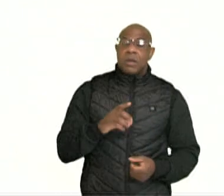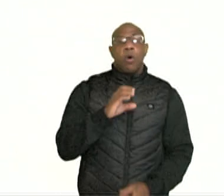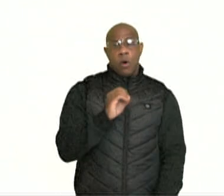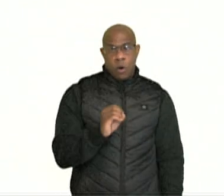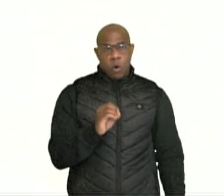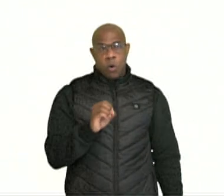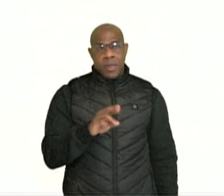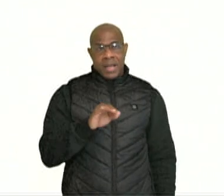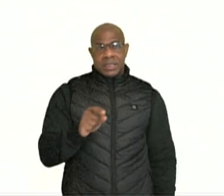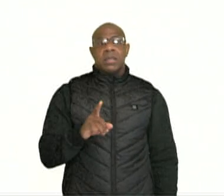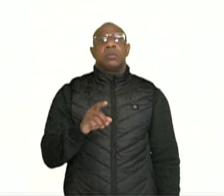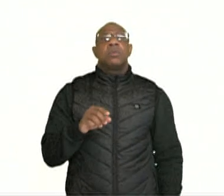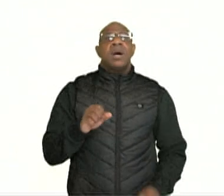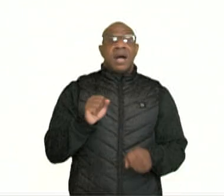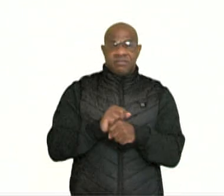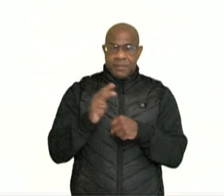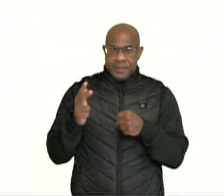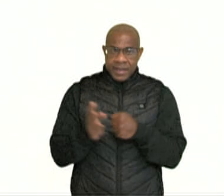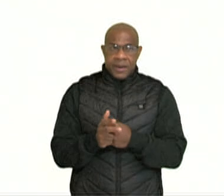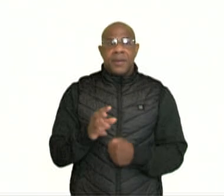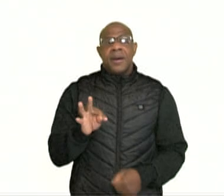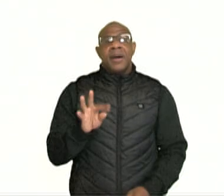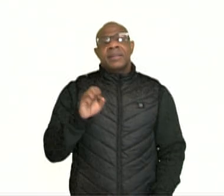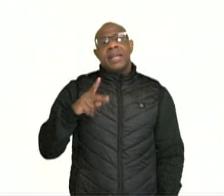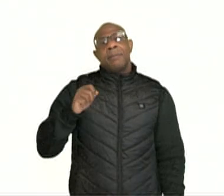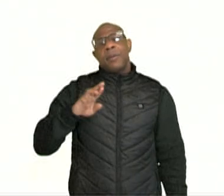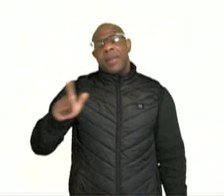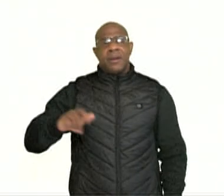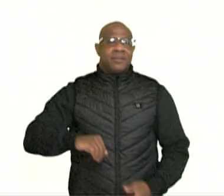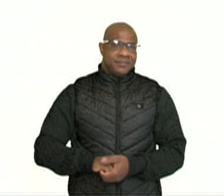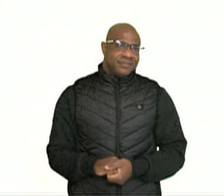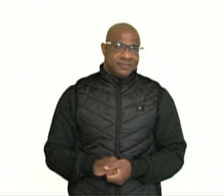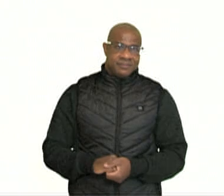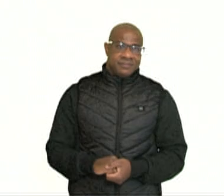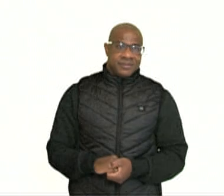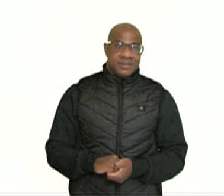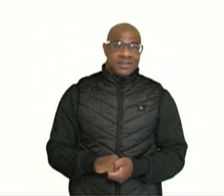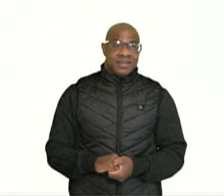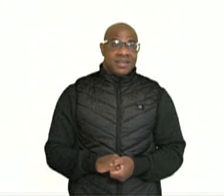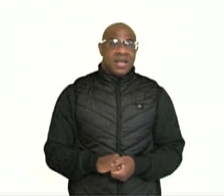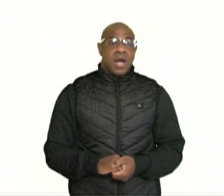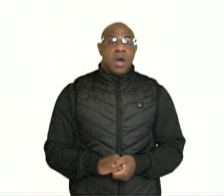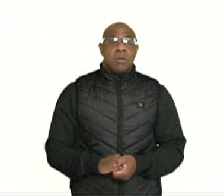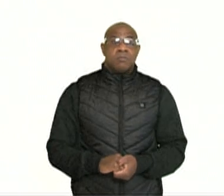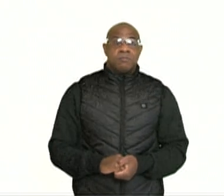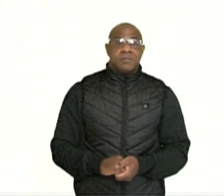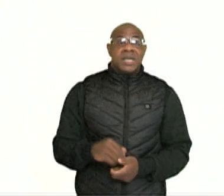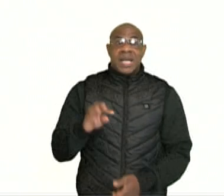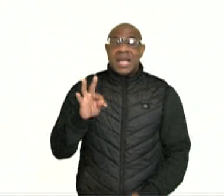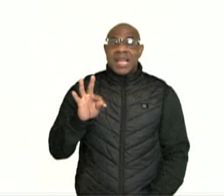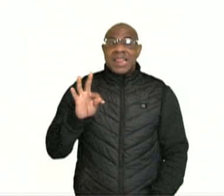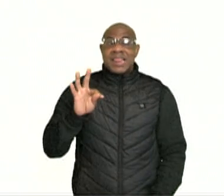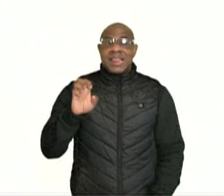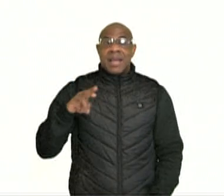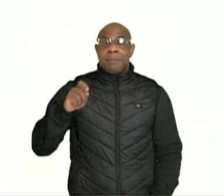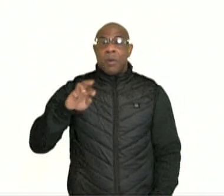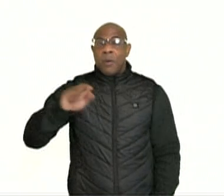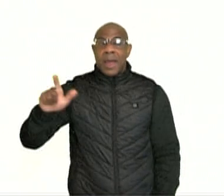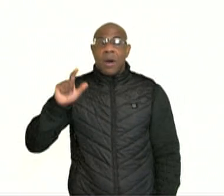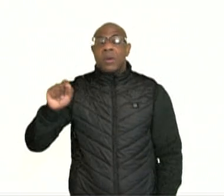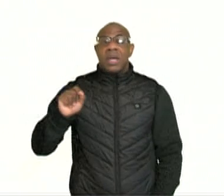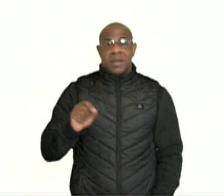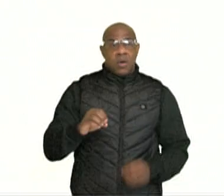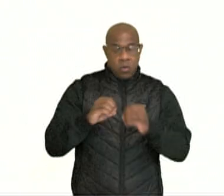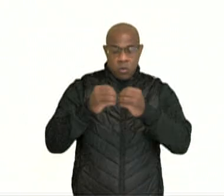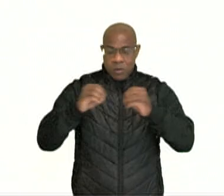adverbial temporal, uma das mais fáceis, tá? As orações subordinadas adverbiais temporais exprimem